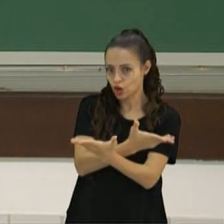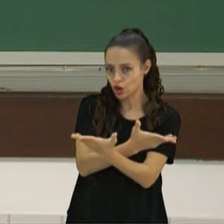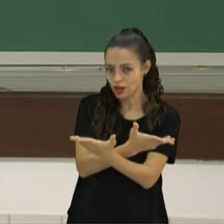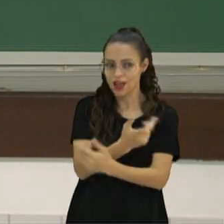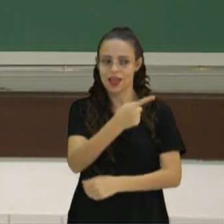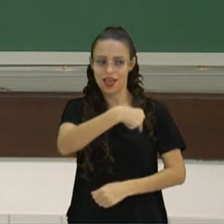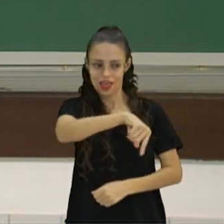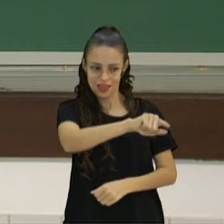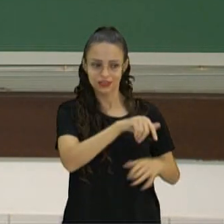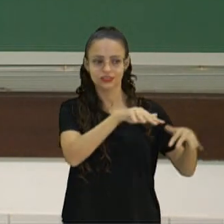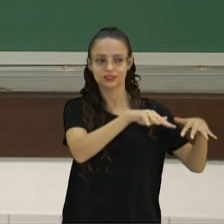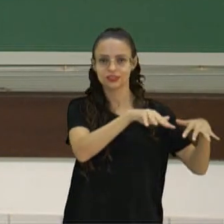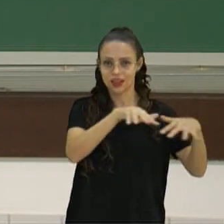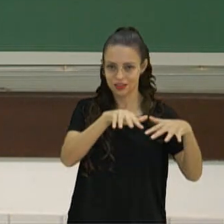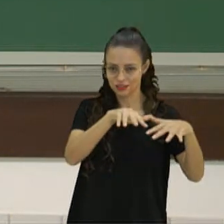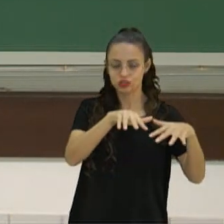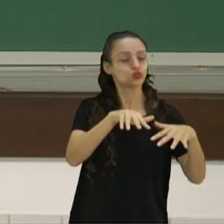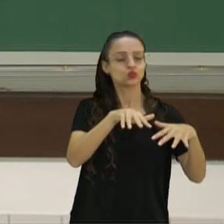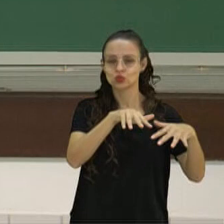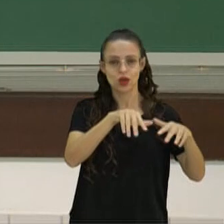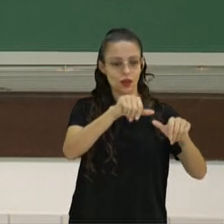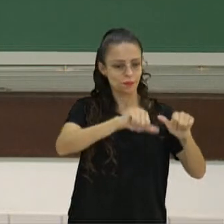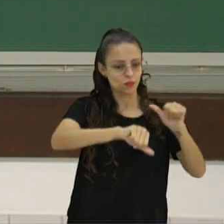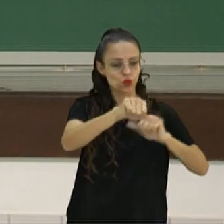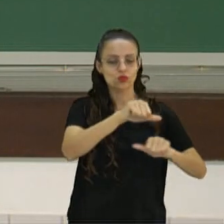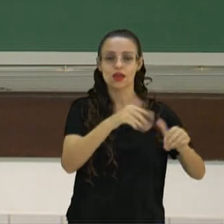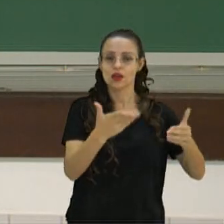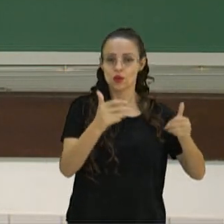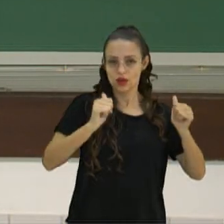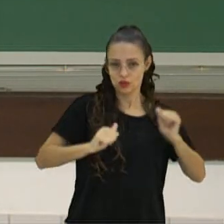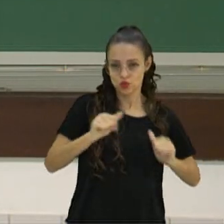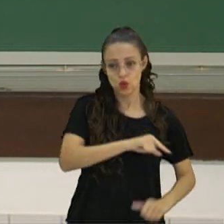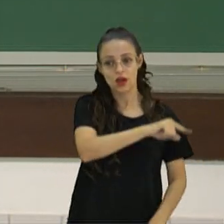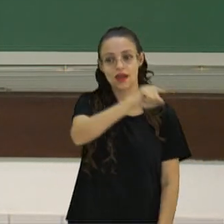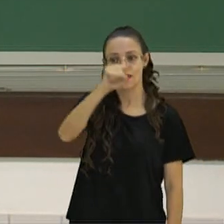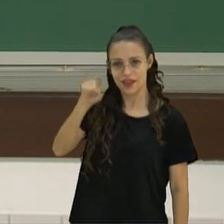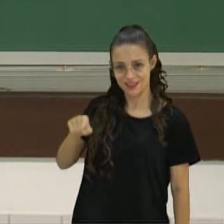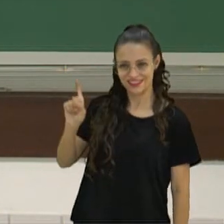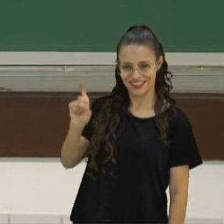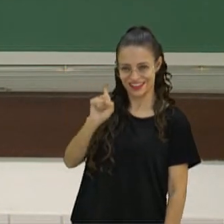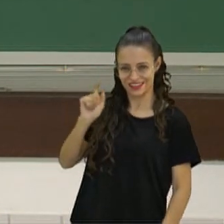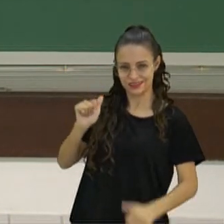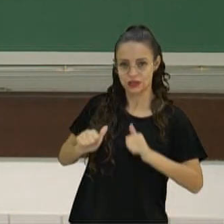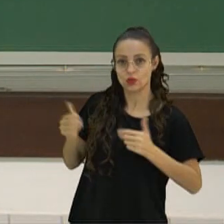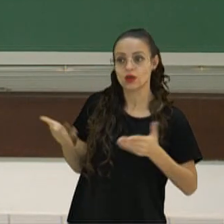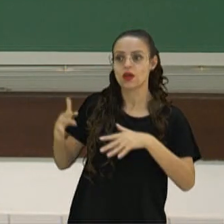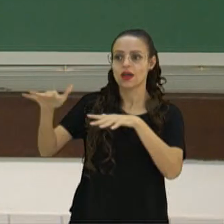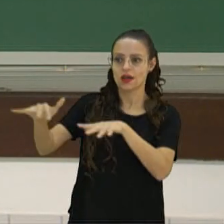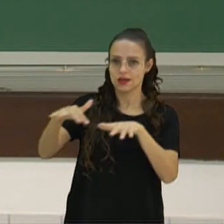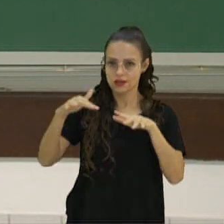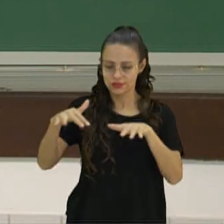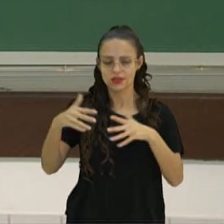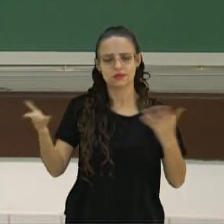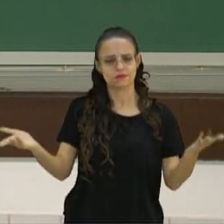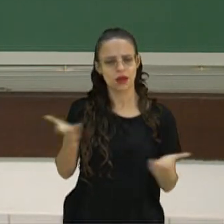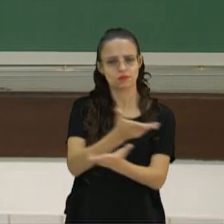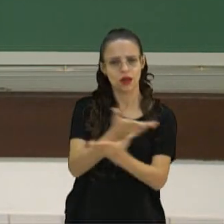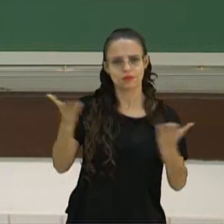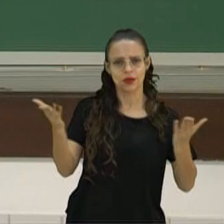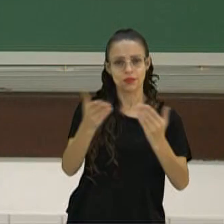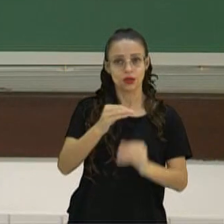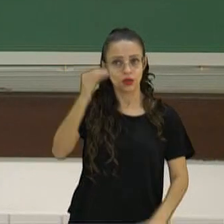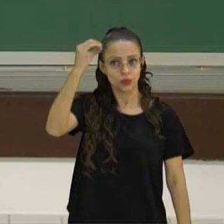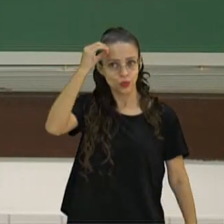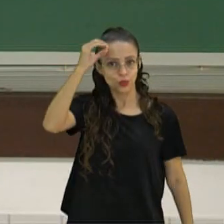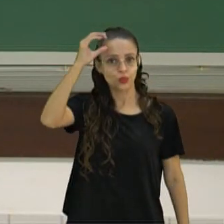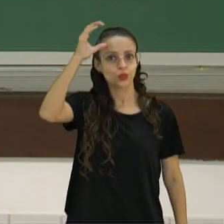dentro dessa troca de experiências, essa troca de informações ali, né, vai aumentando a gama de conhecimento da